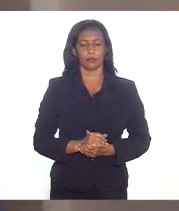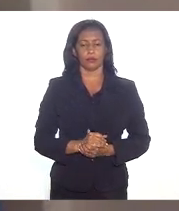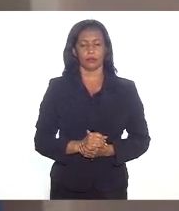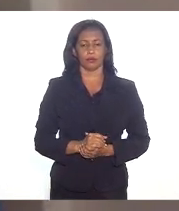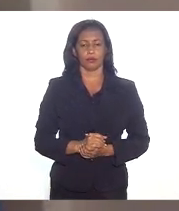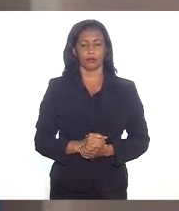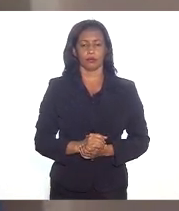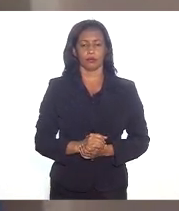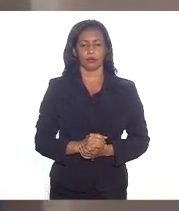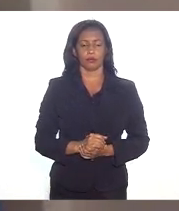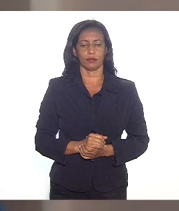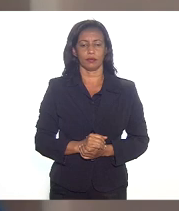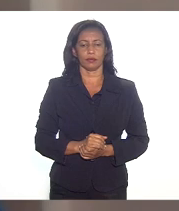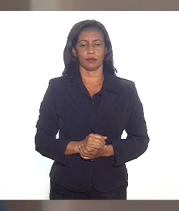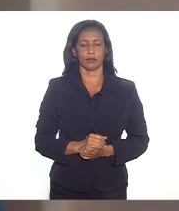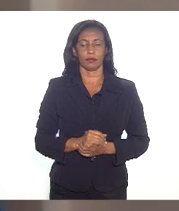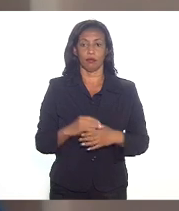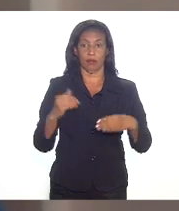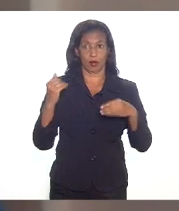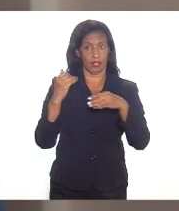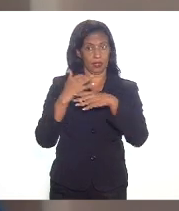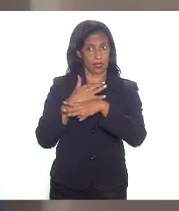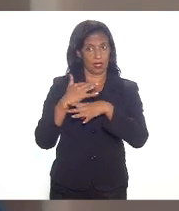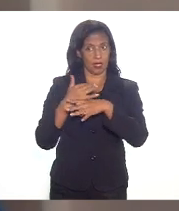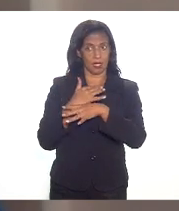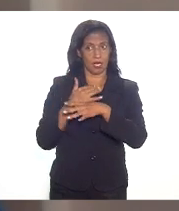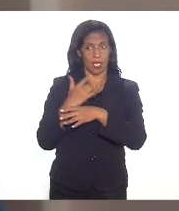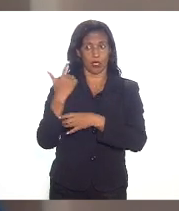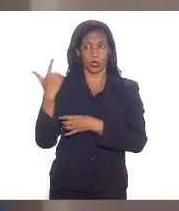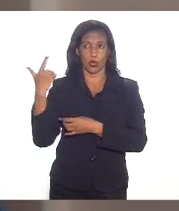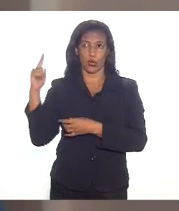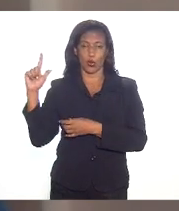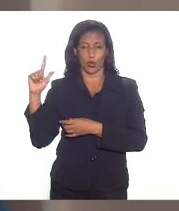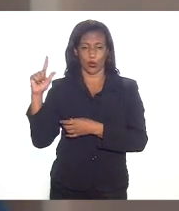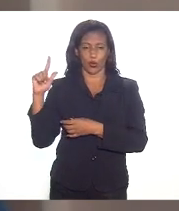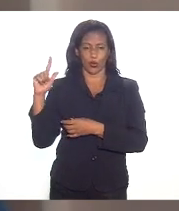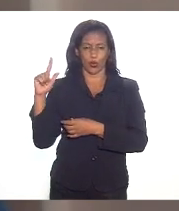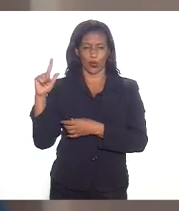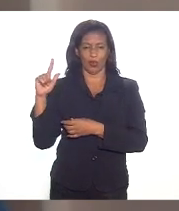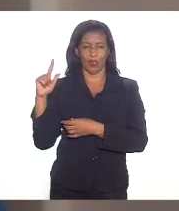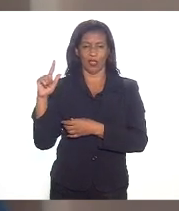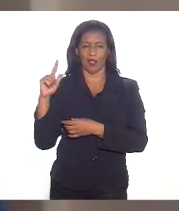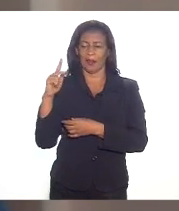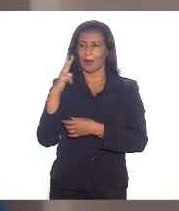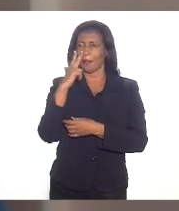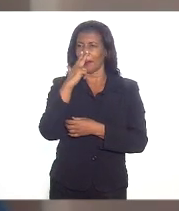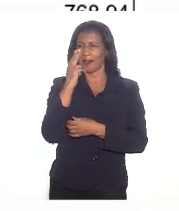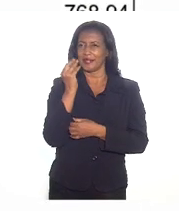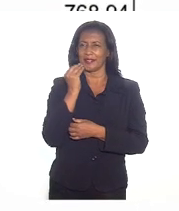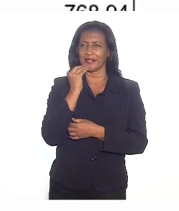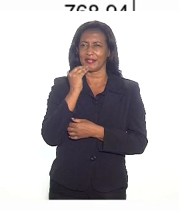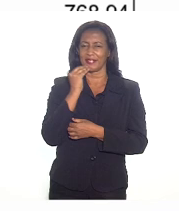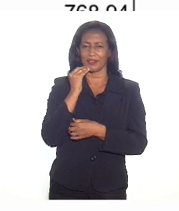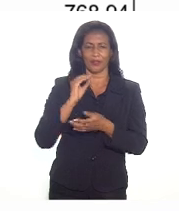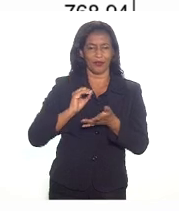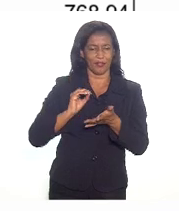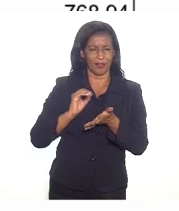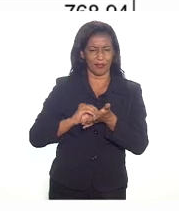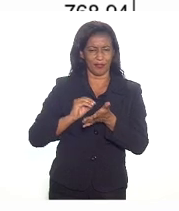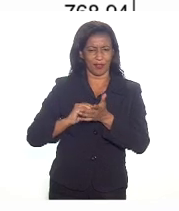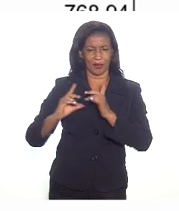Isso aí é outro da cidade do Rio de Janeiro, quer dizer, a gente recebe menos transferência per capita do que a cidade de São